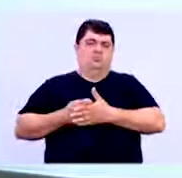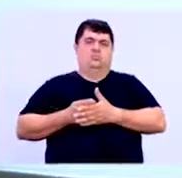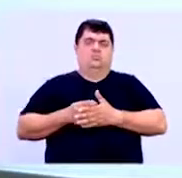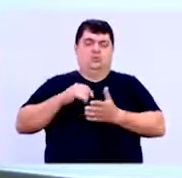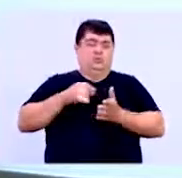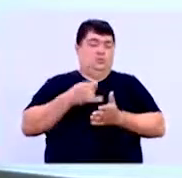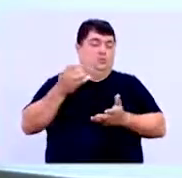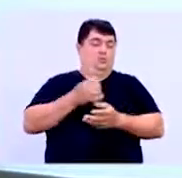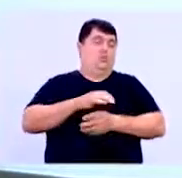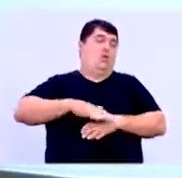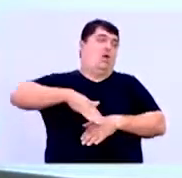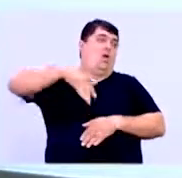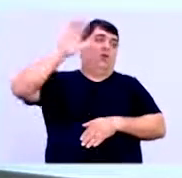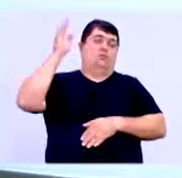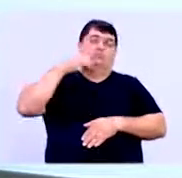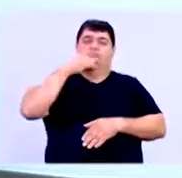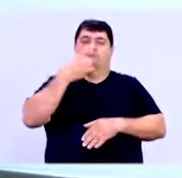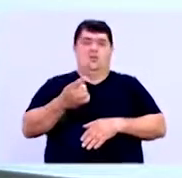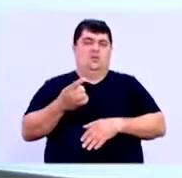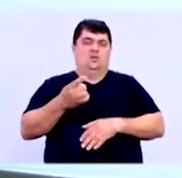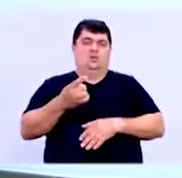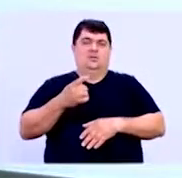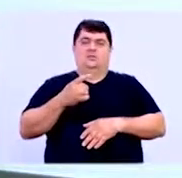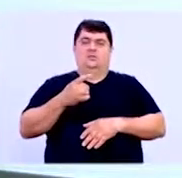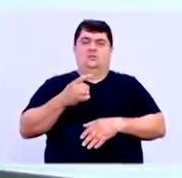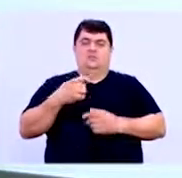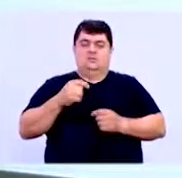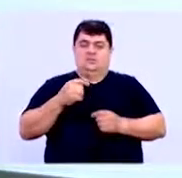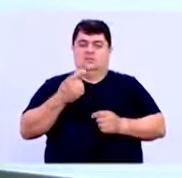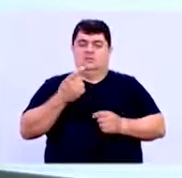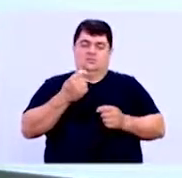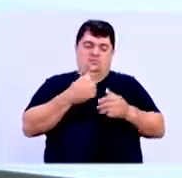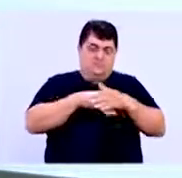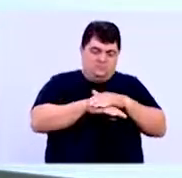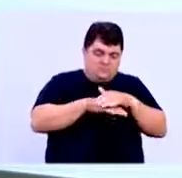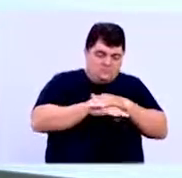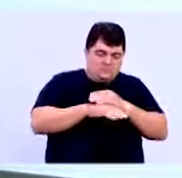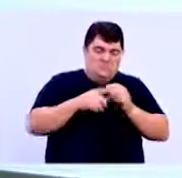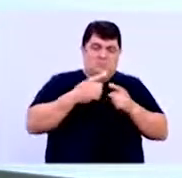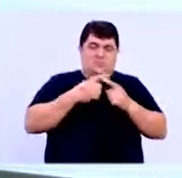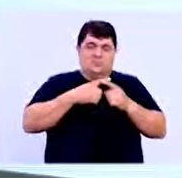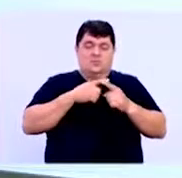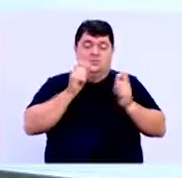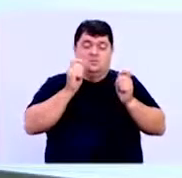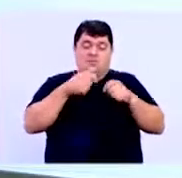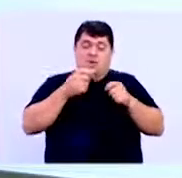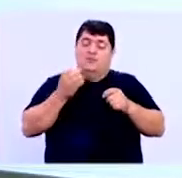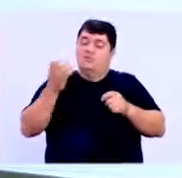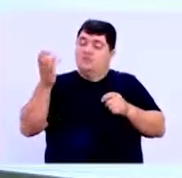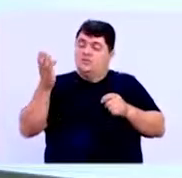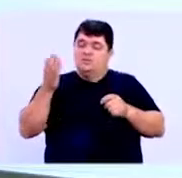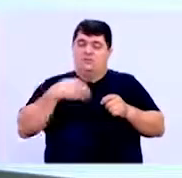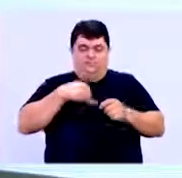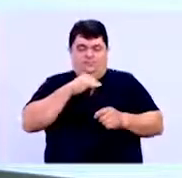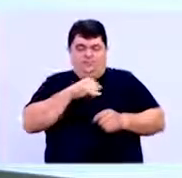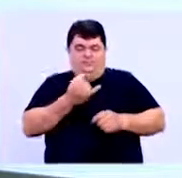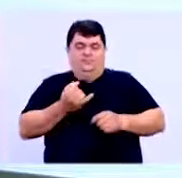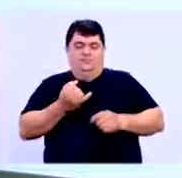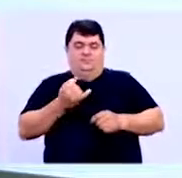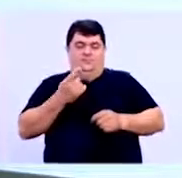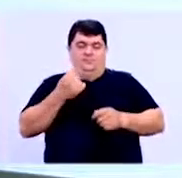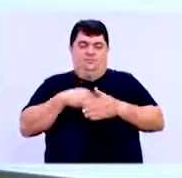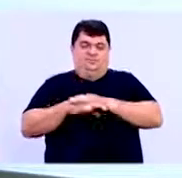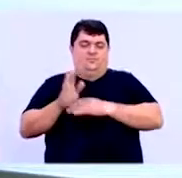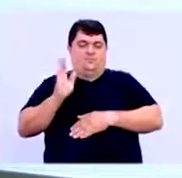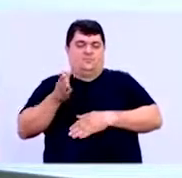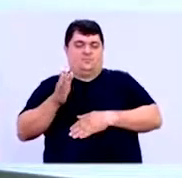juros. Mas necessariamente você não quer guardar no período de tempo para quando você possa viajar e aí você não precisa tomar um